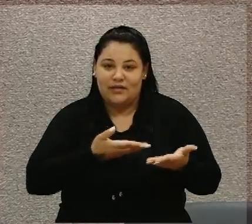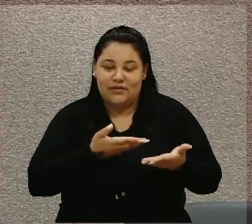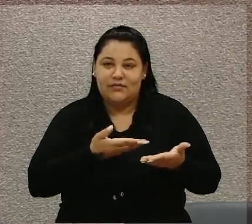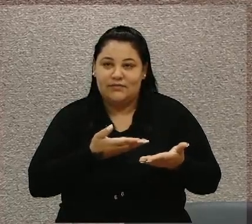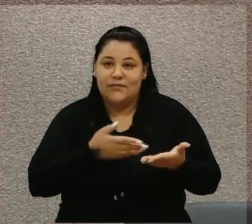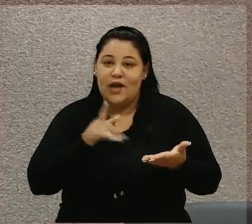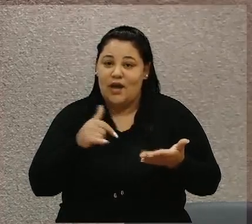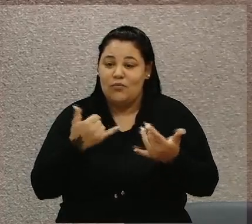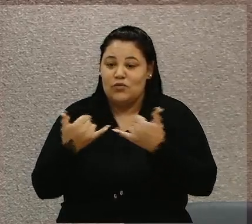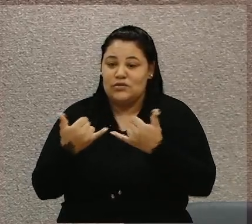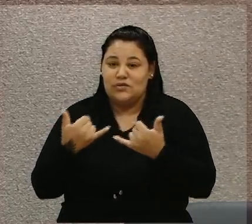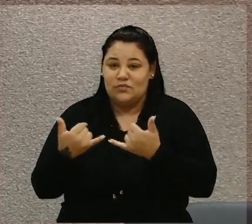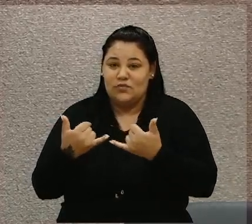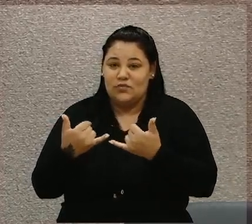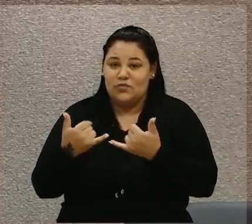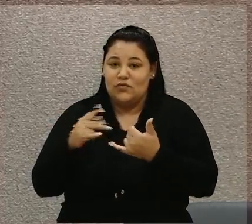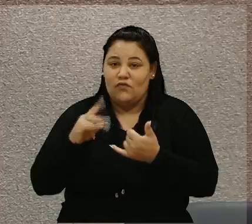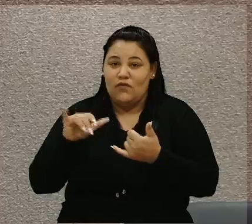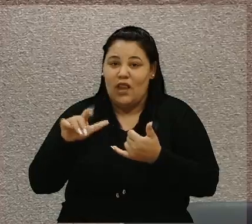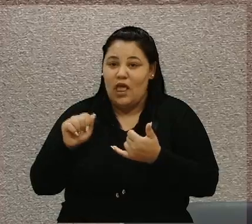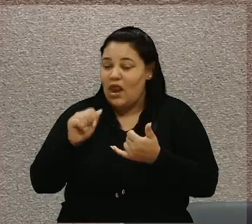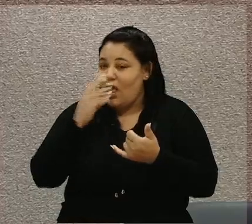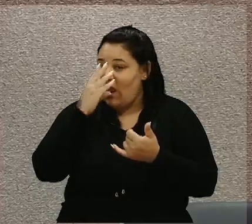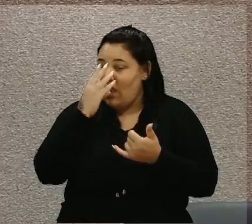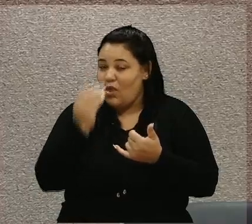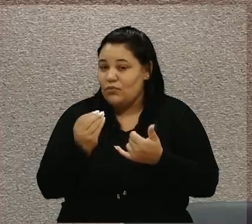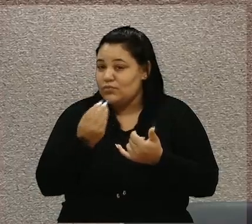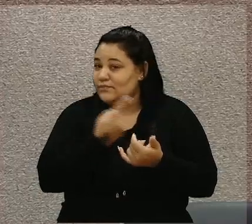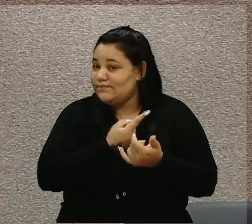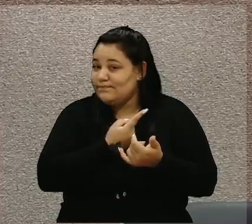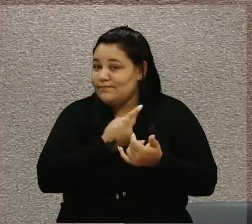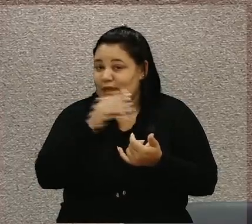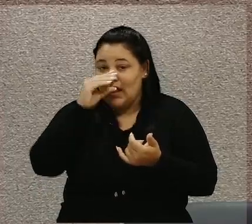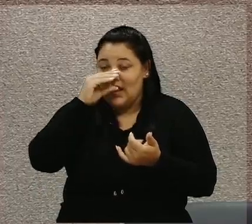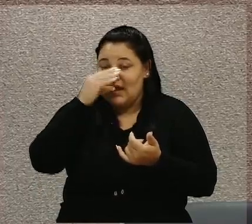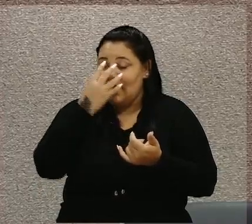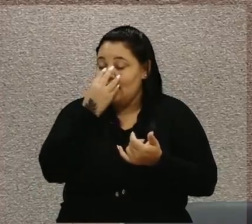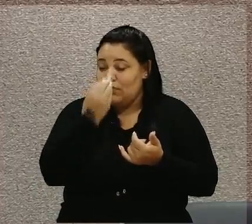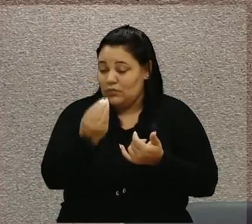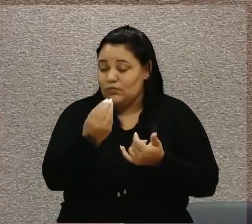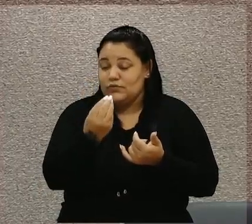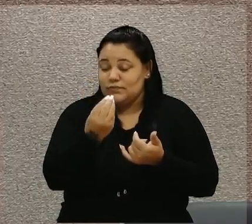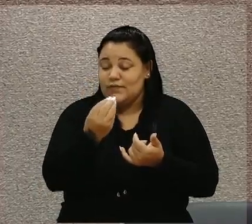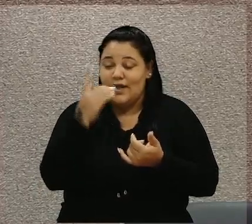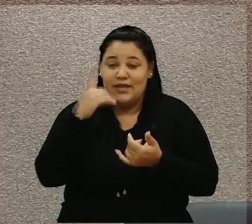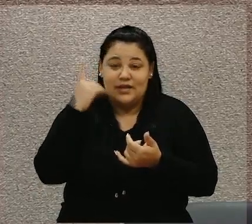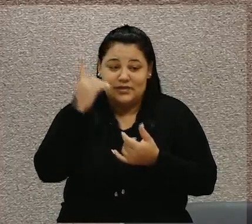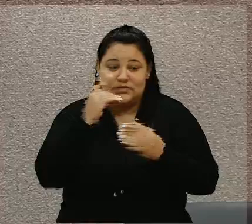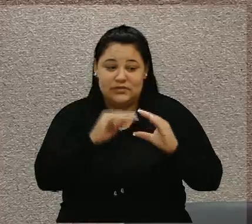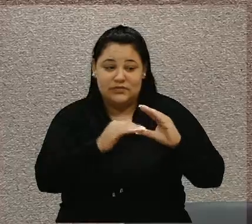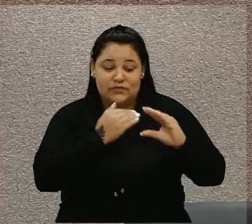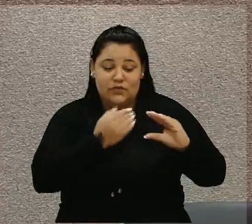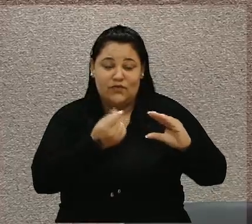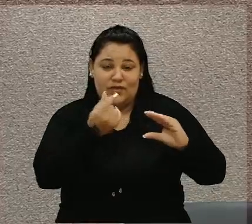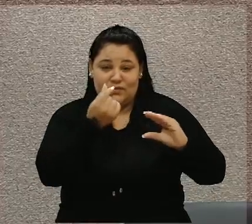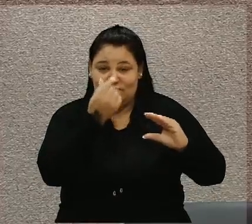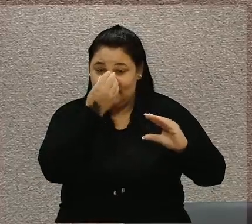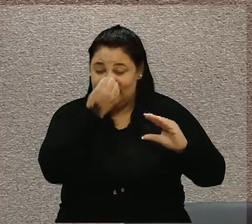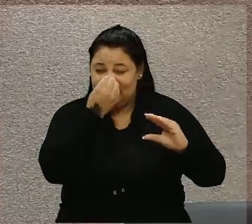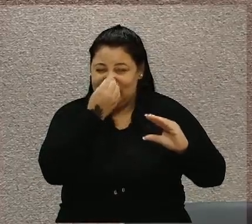do Vila Lobos. Então, a deputada federal Denise Pessoa mandou um valor, salvo engano, são R$900